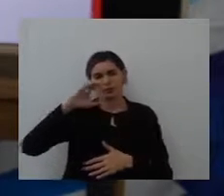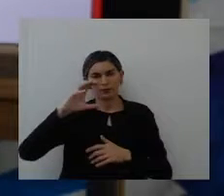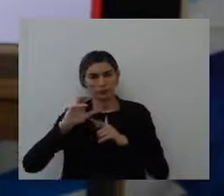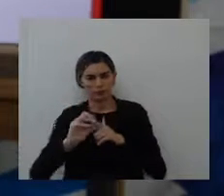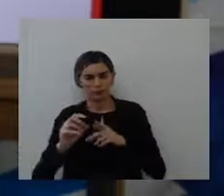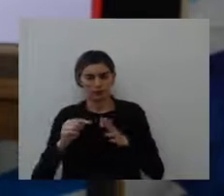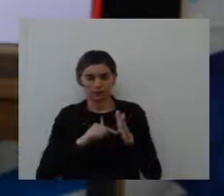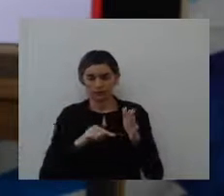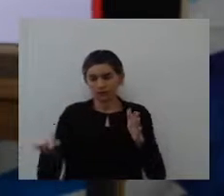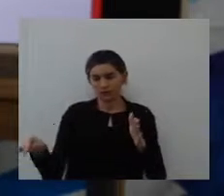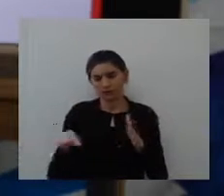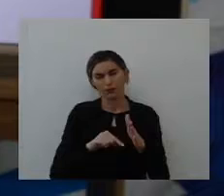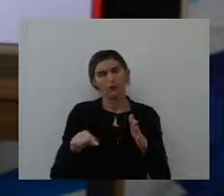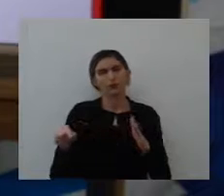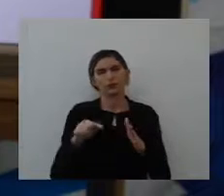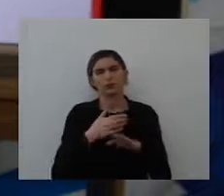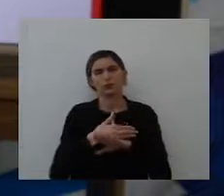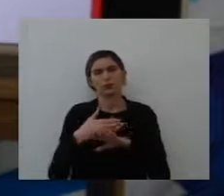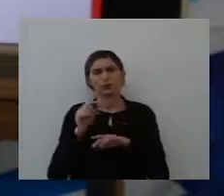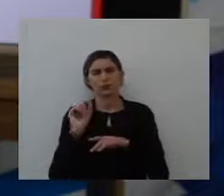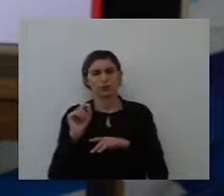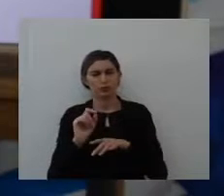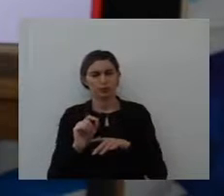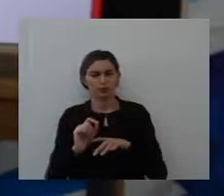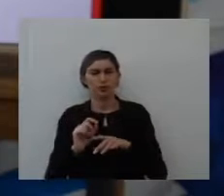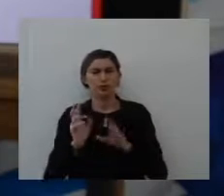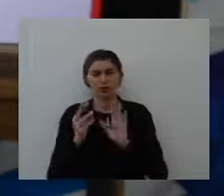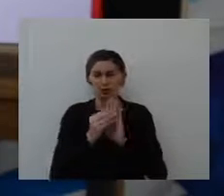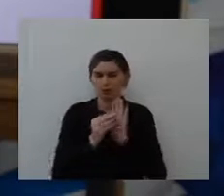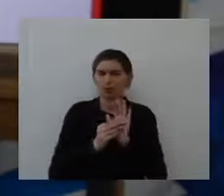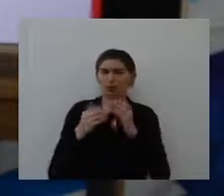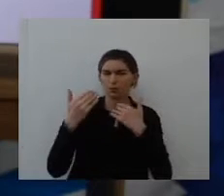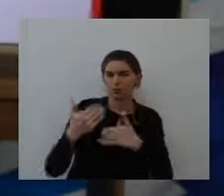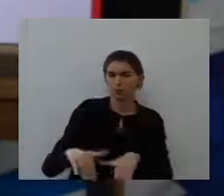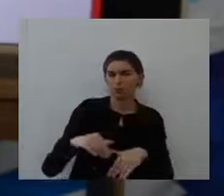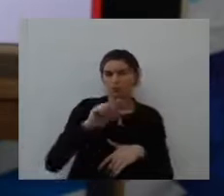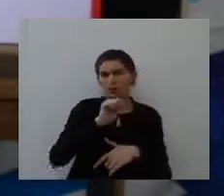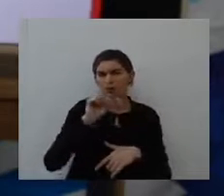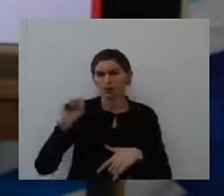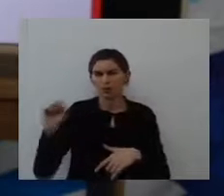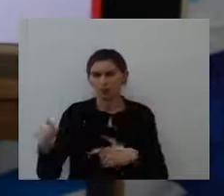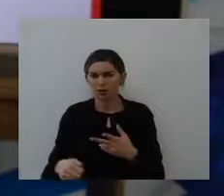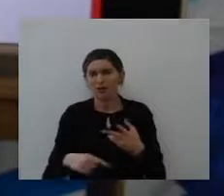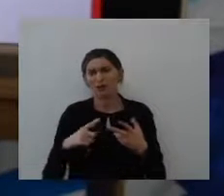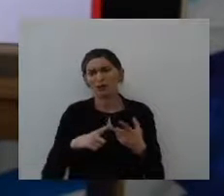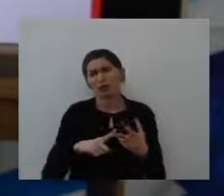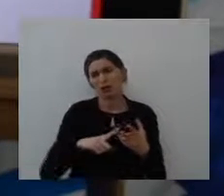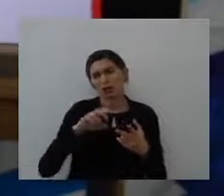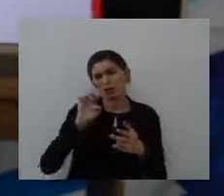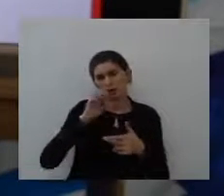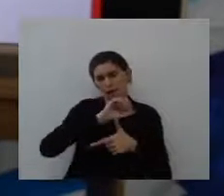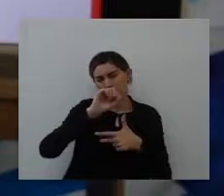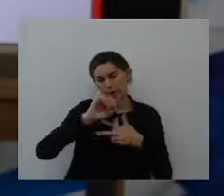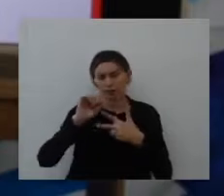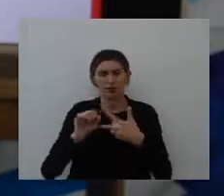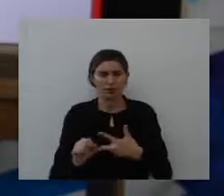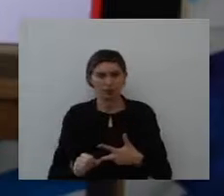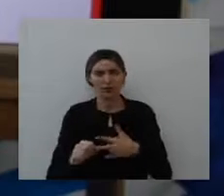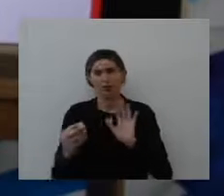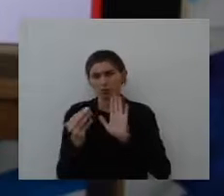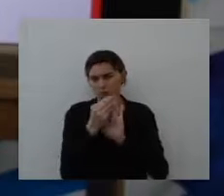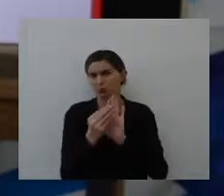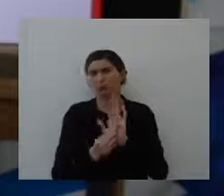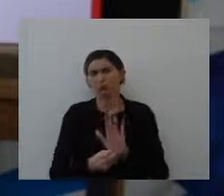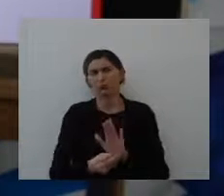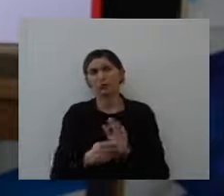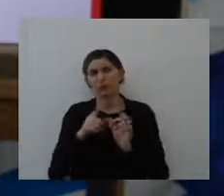Esse período costuma cair com uma certa frequência em exames como o SSA, e o Enem, fera. Então, o que é